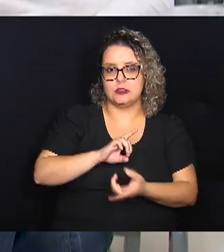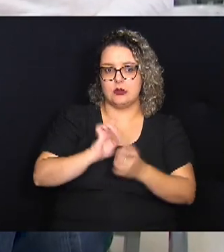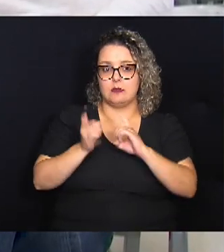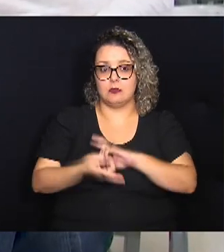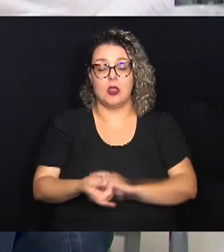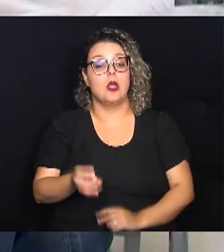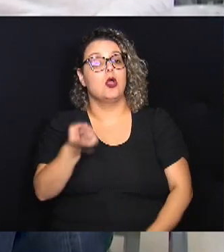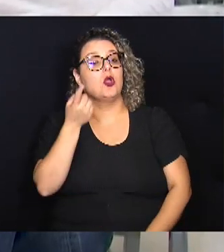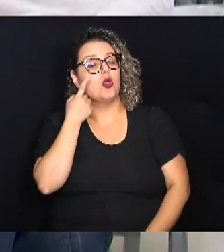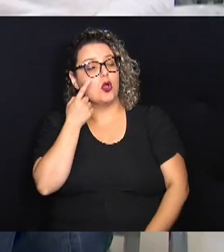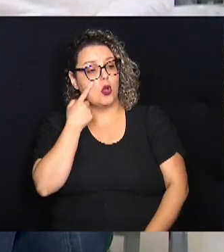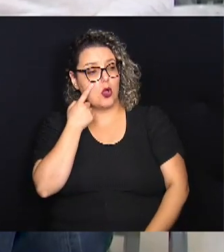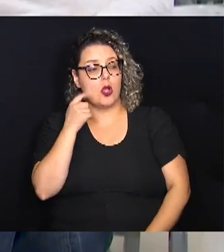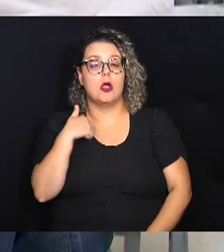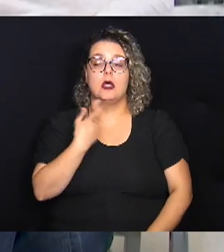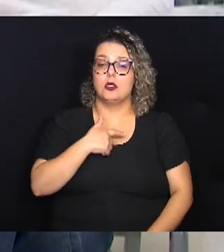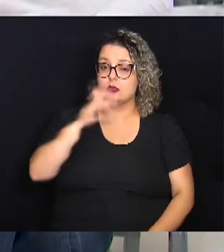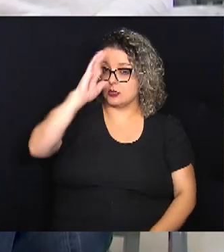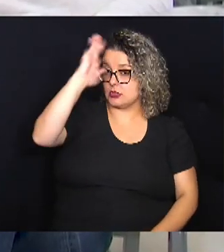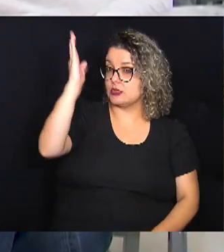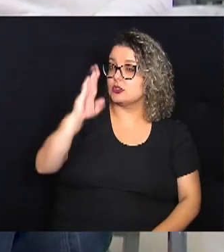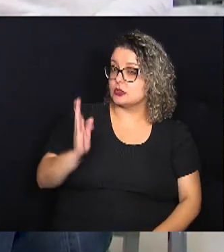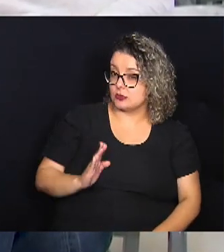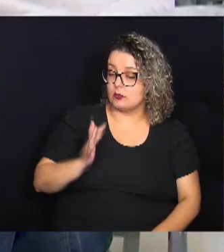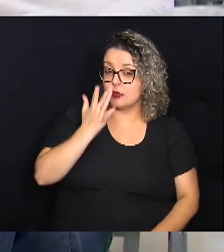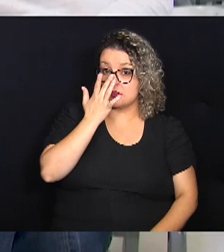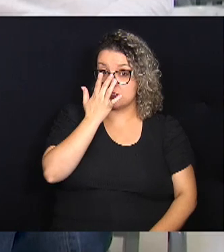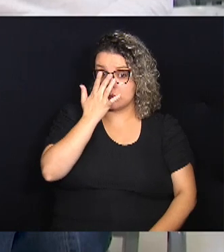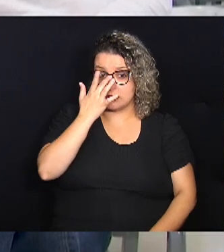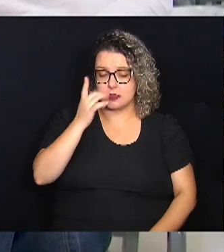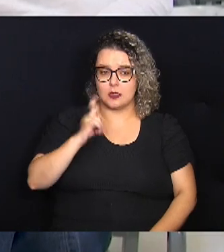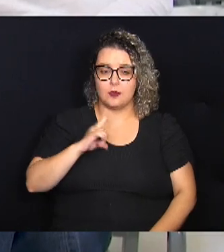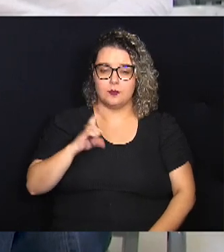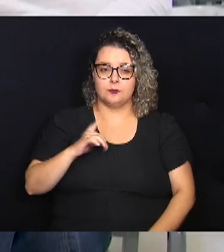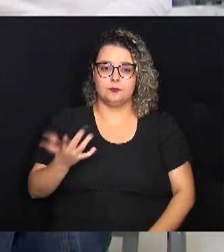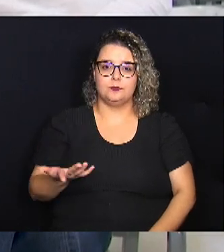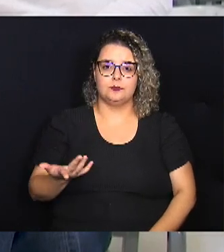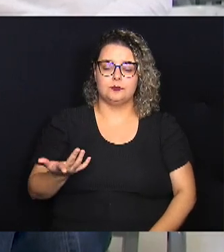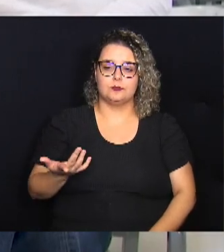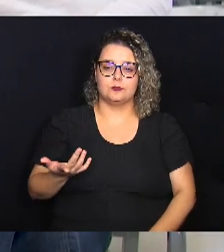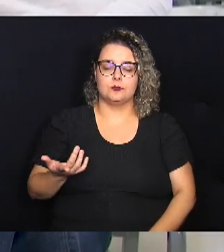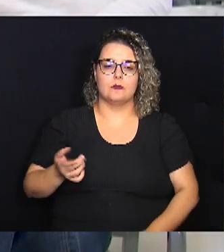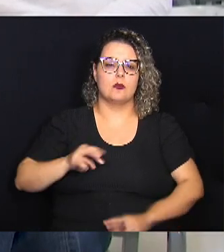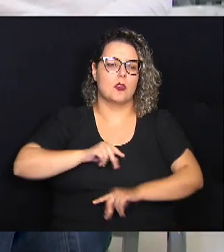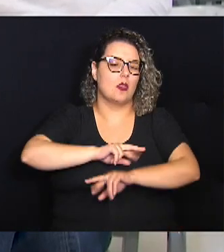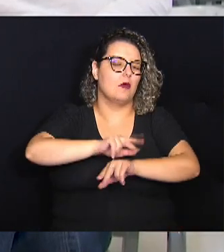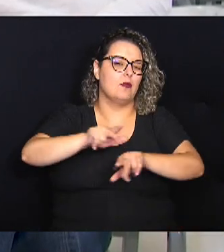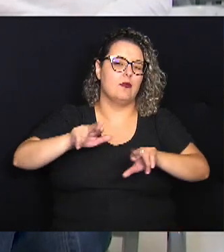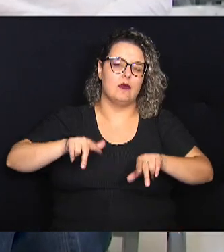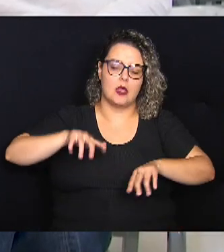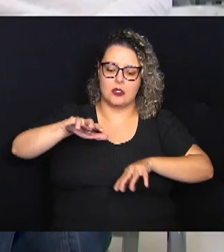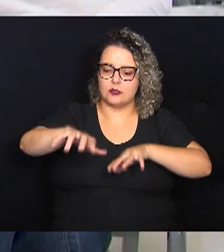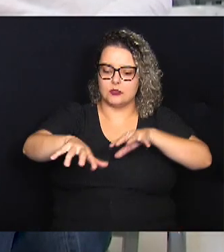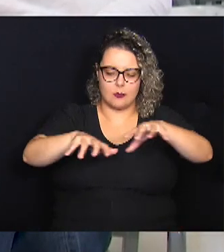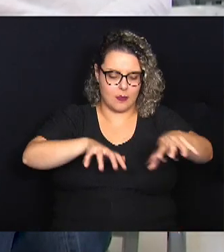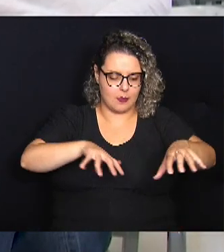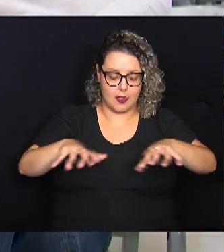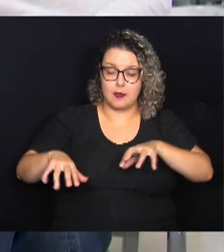olha, nós estamos no Brasil, que tem muitos locais diferentes,